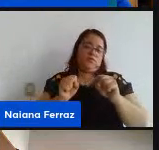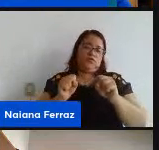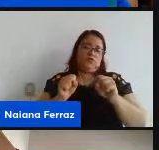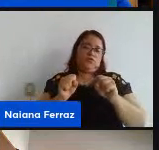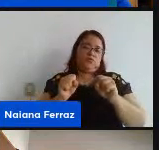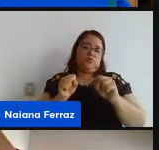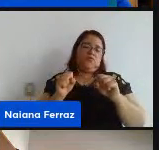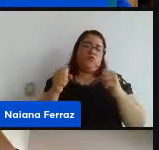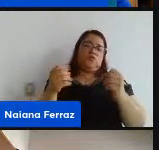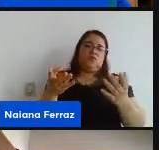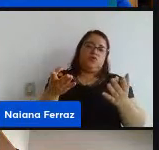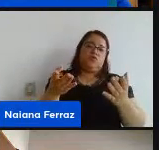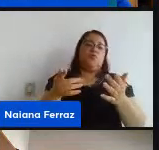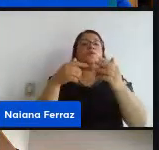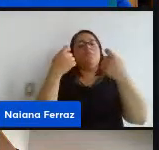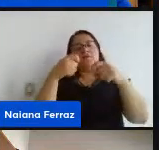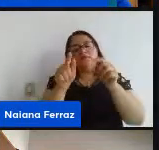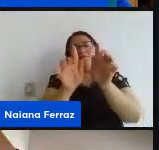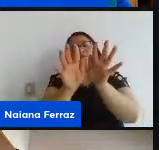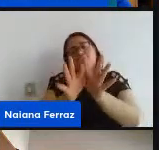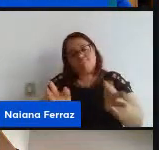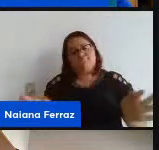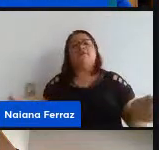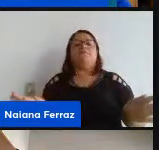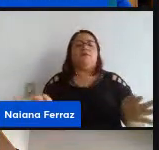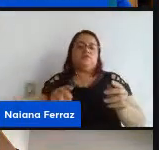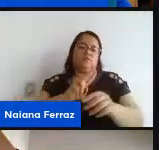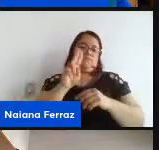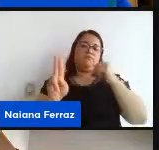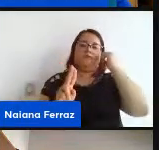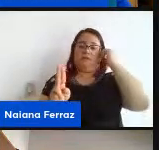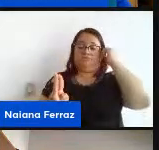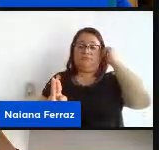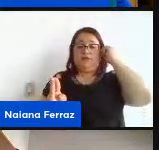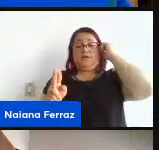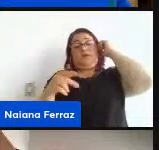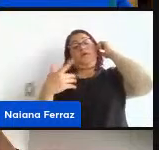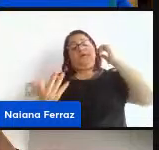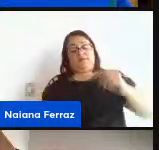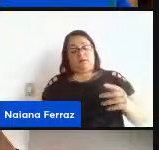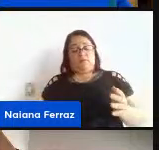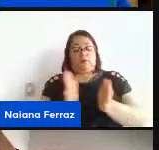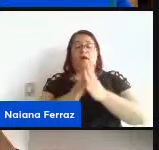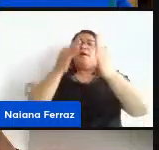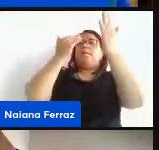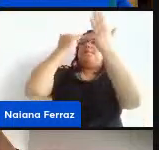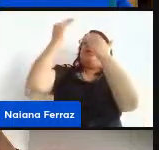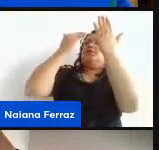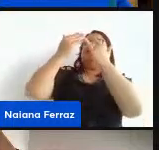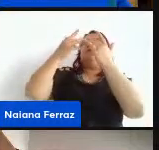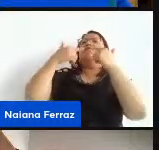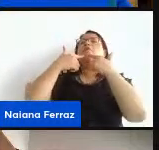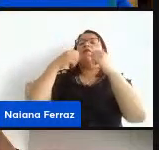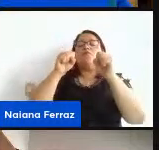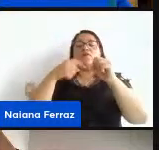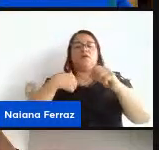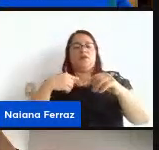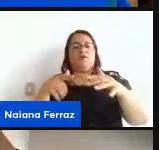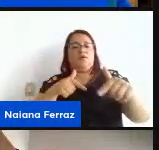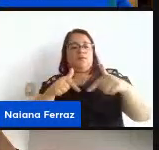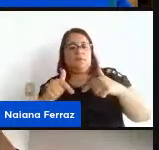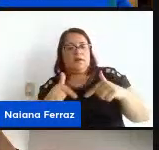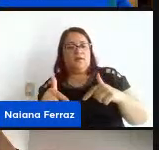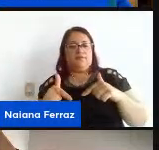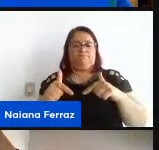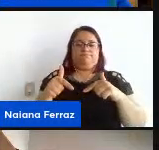por meio de uma gramática. Então, a psicolinguística com a qual eu venho trabalhando nos últimos anos, ela vem justamente por